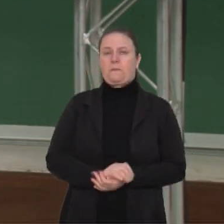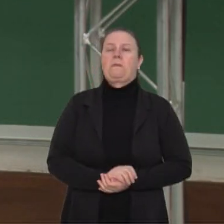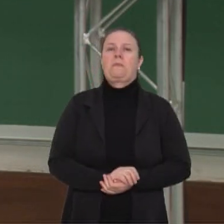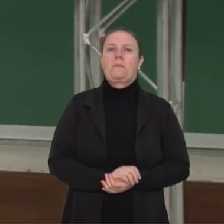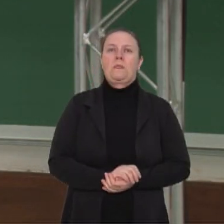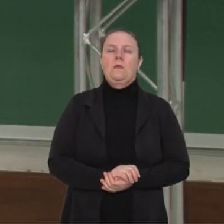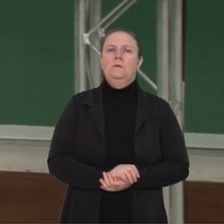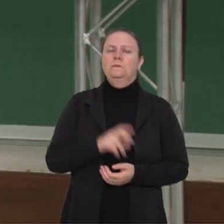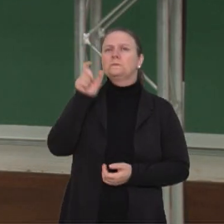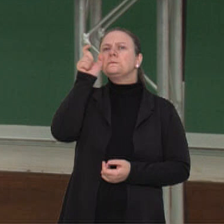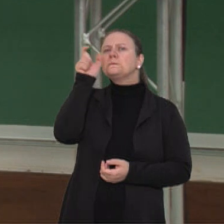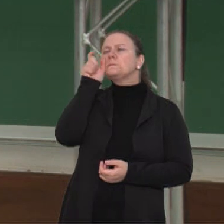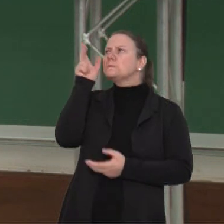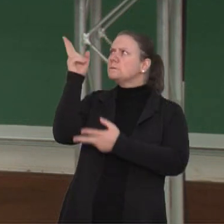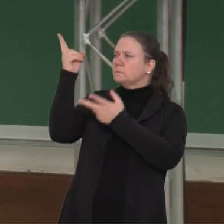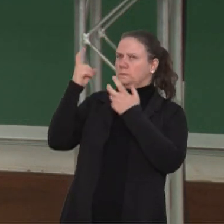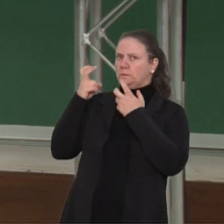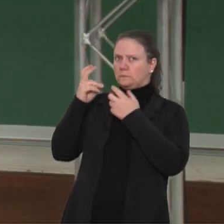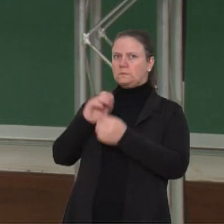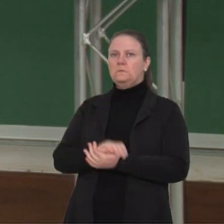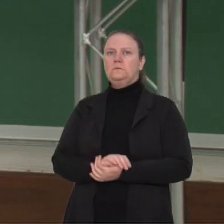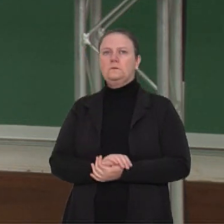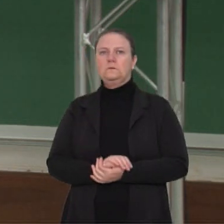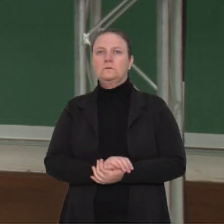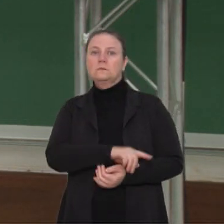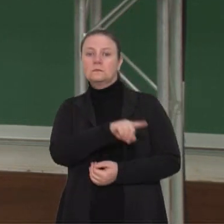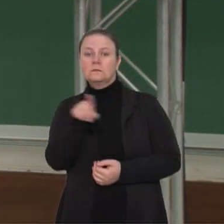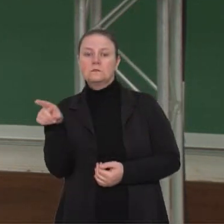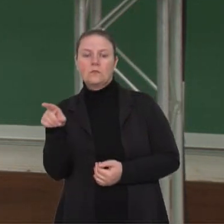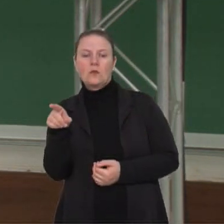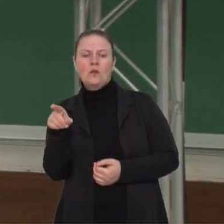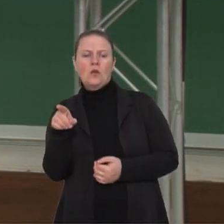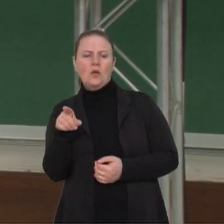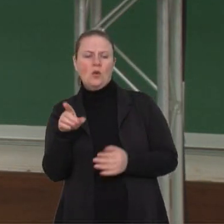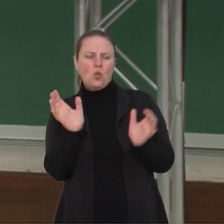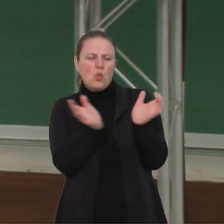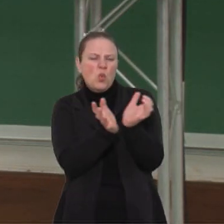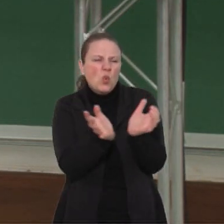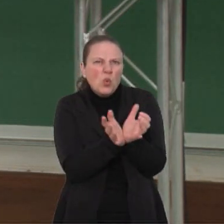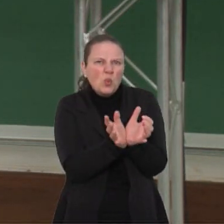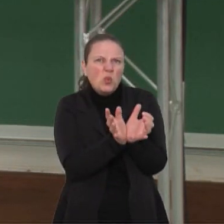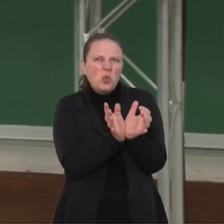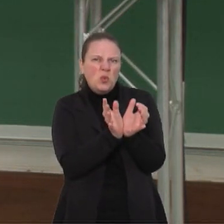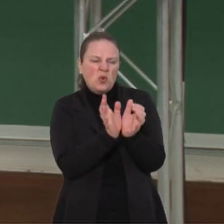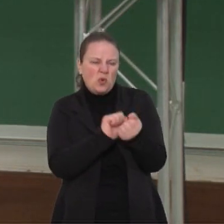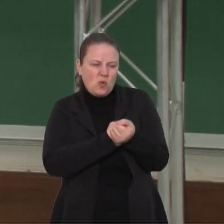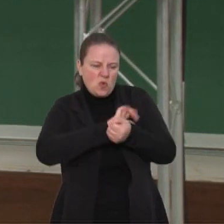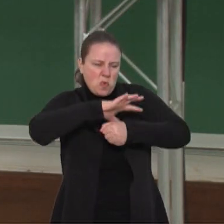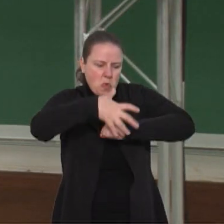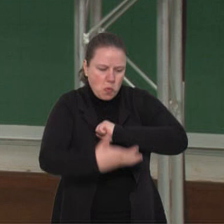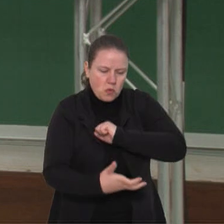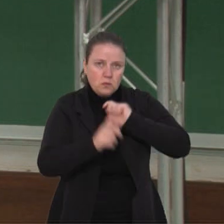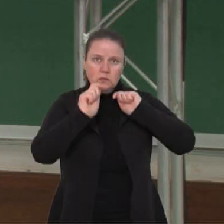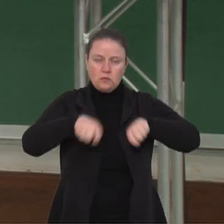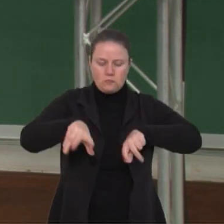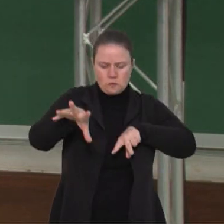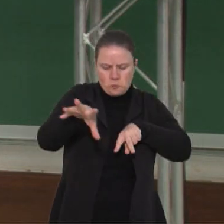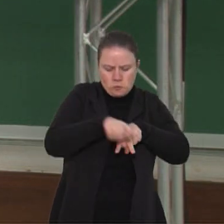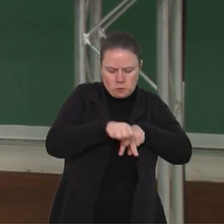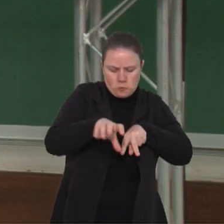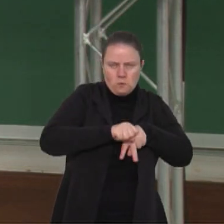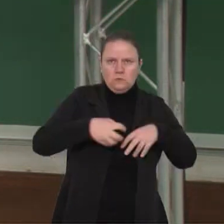Então vamos observar aqui. Eles fazem parte de uma grande família de vírus que podem causar